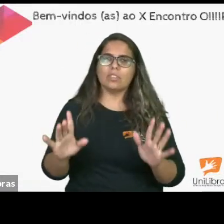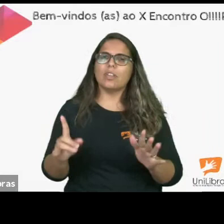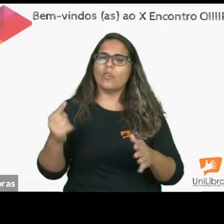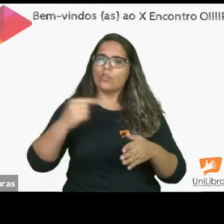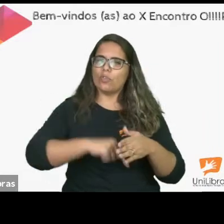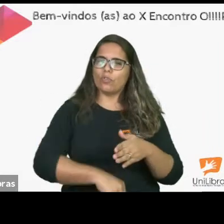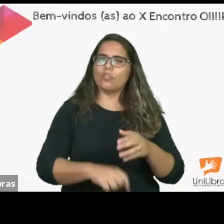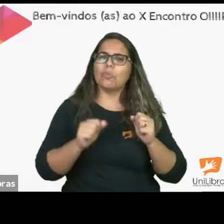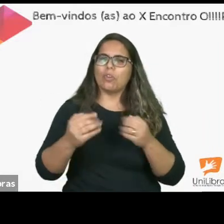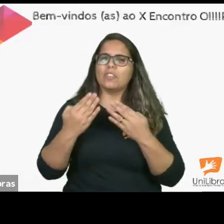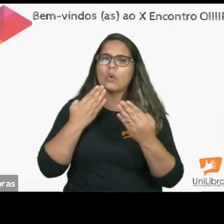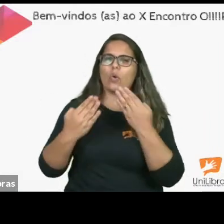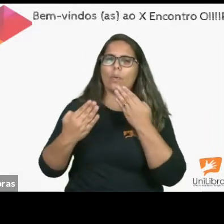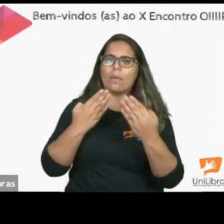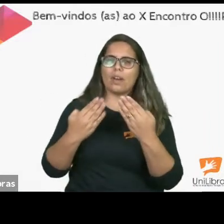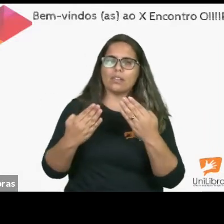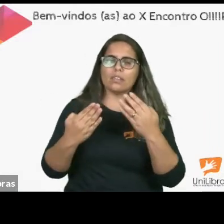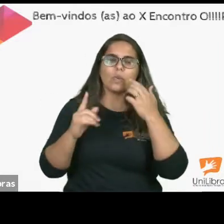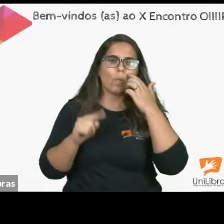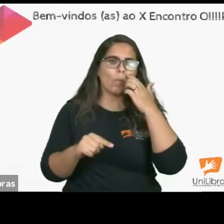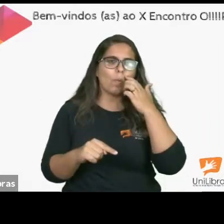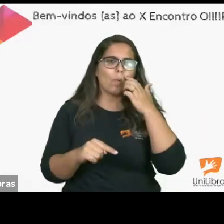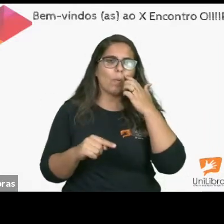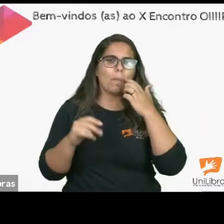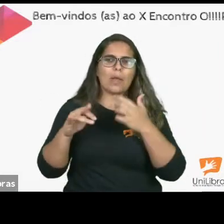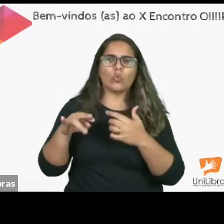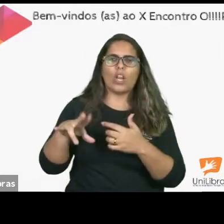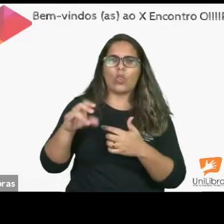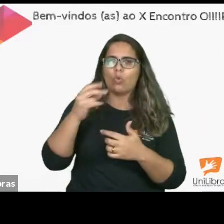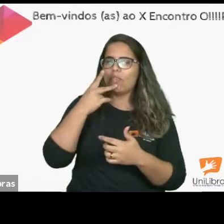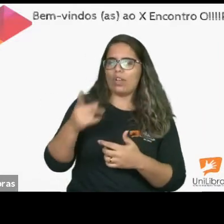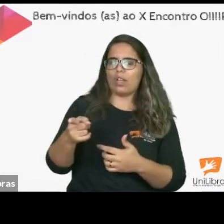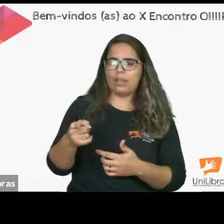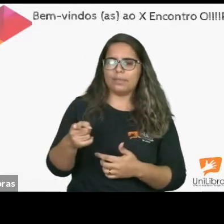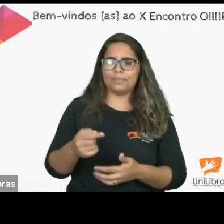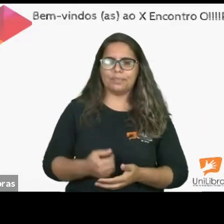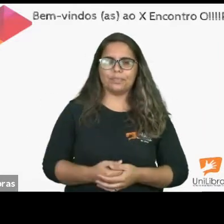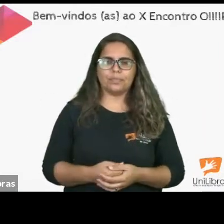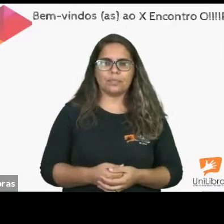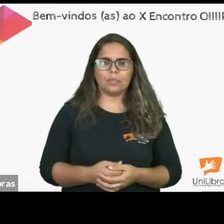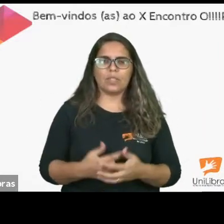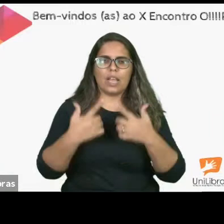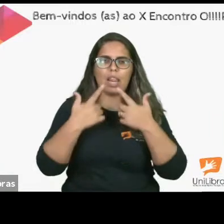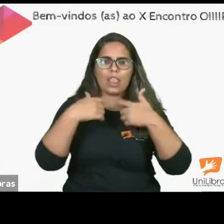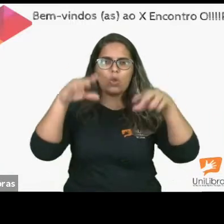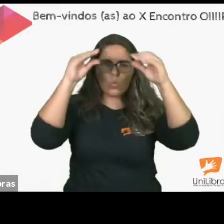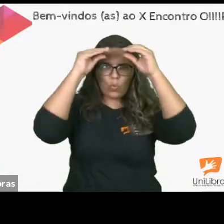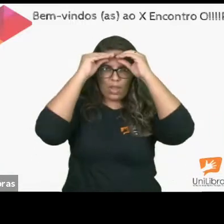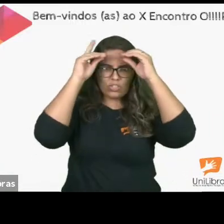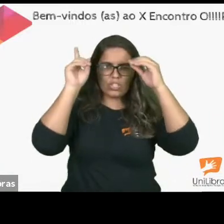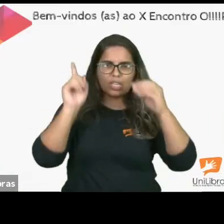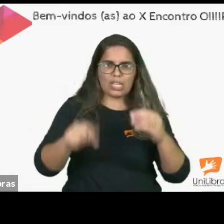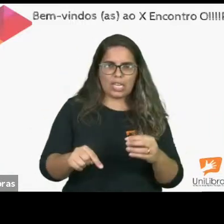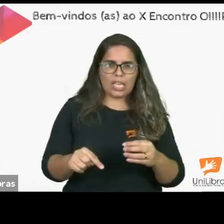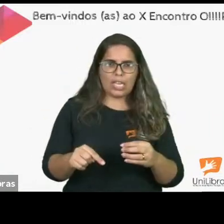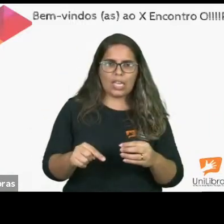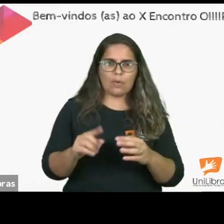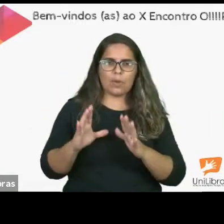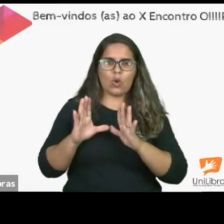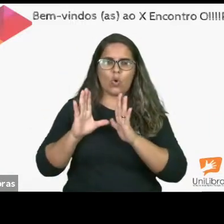fazer uma comparação. Quando Maturana diz que a linguagem é uma